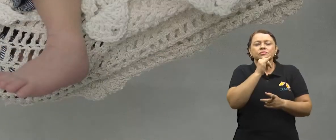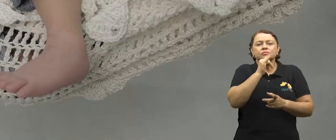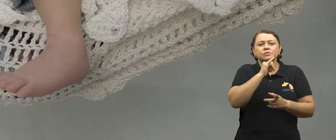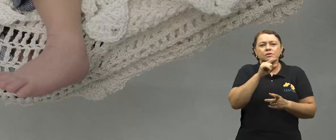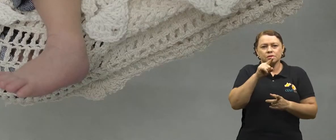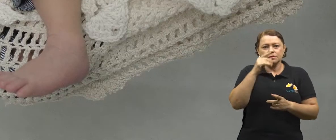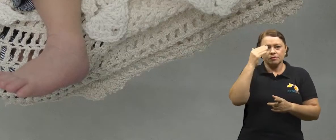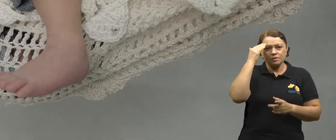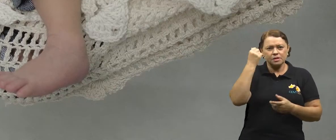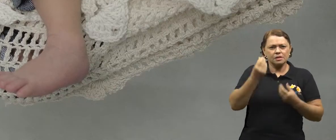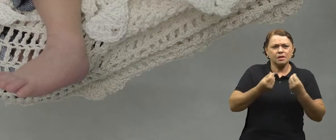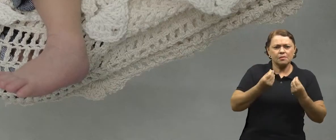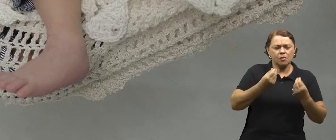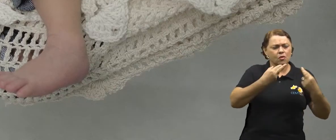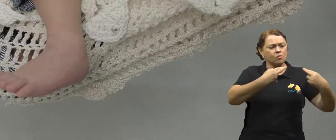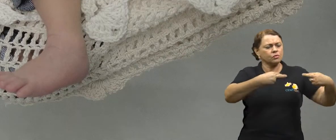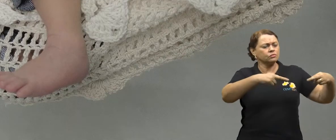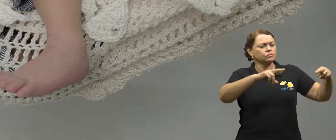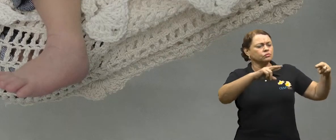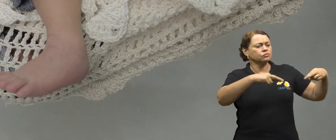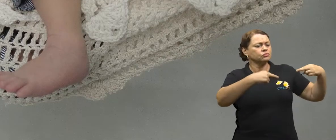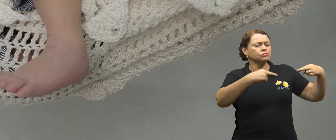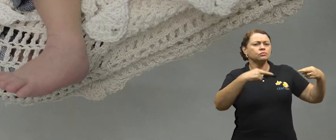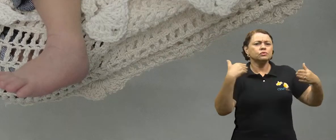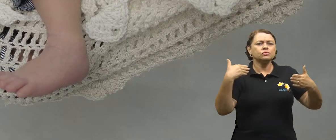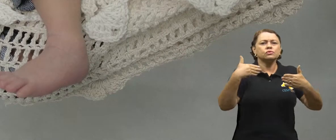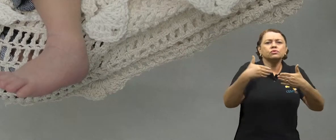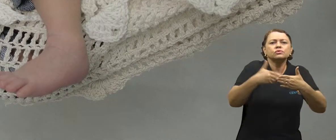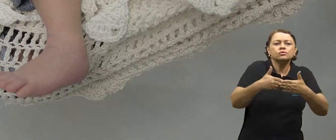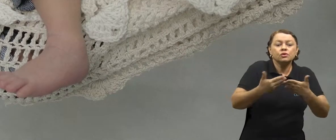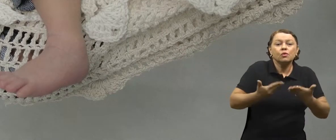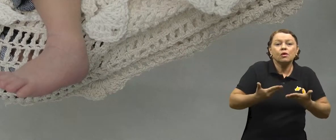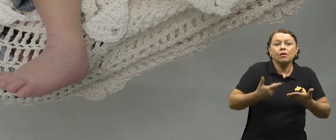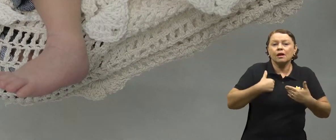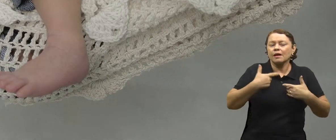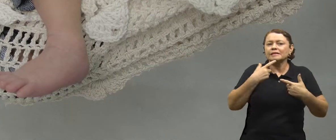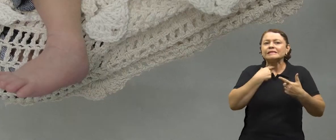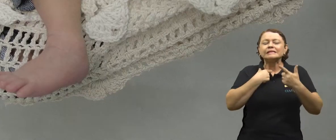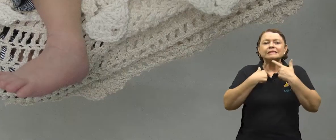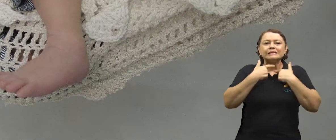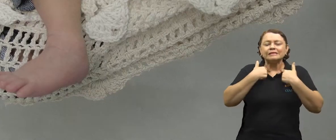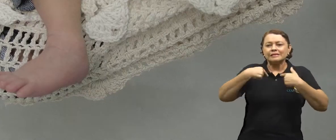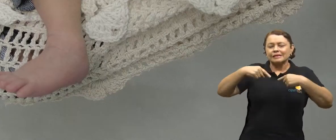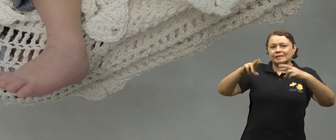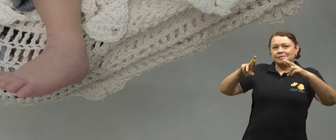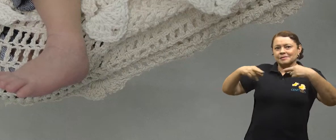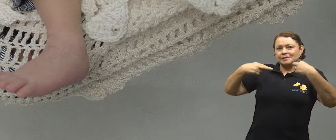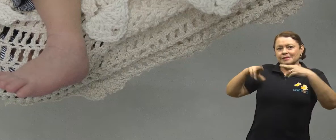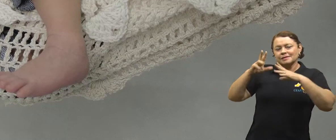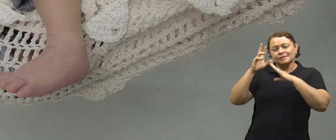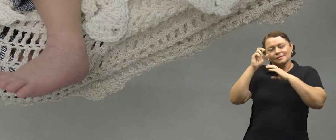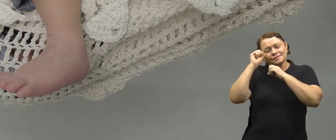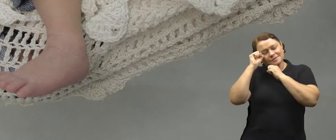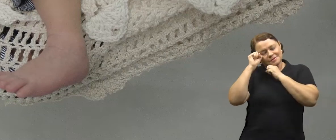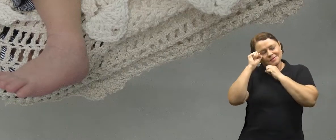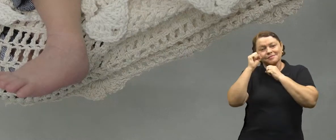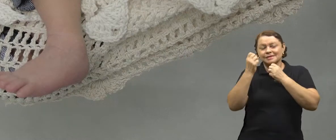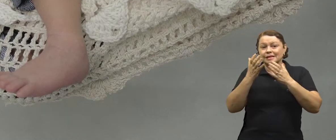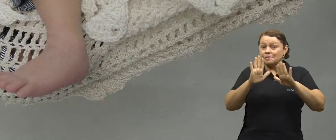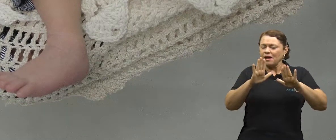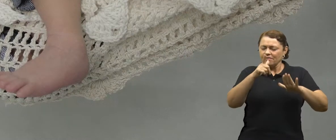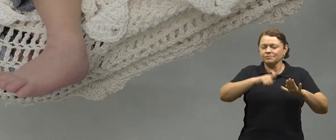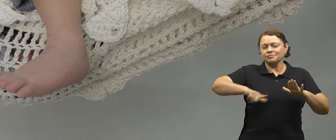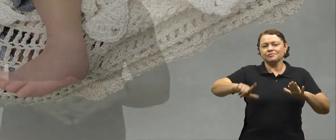sabe quando o hábito de dormir em rede chegou até nós? Deu até vontade de correr para a minha rede agora e dar uma boa soneca, né? Mas